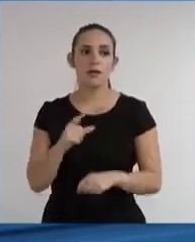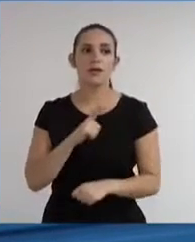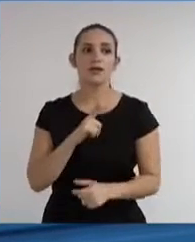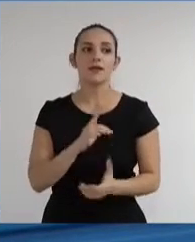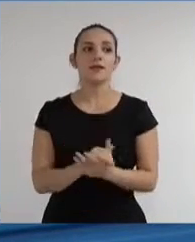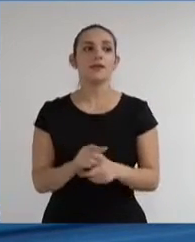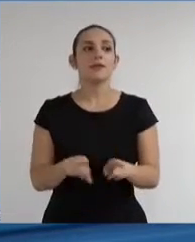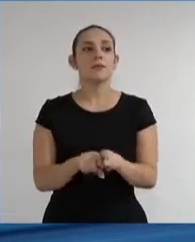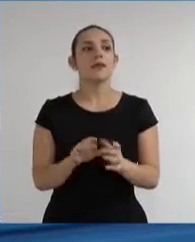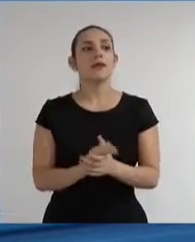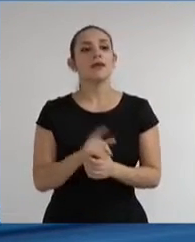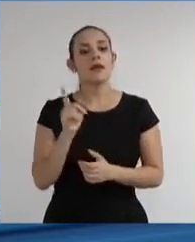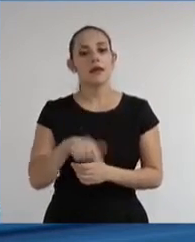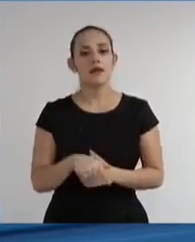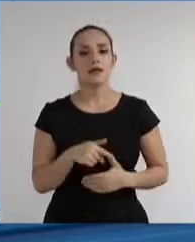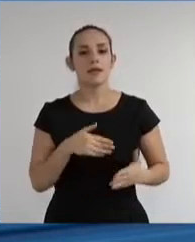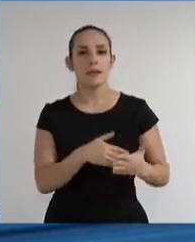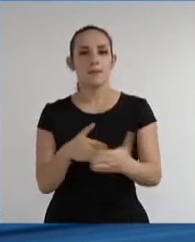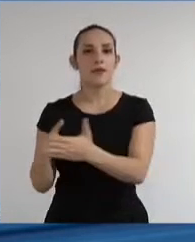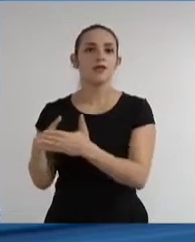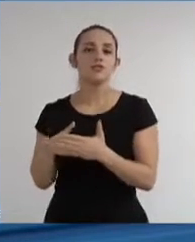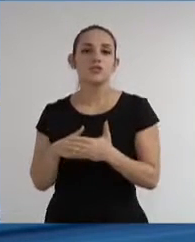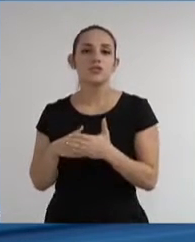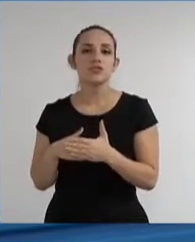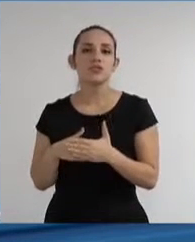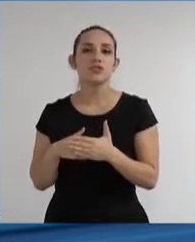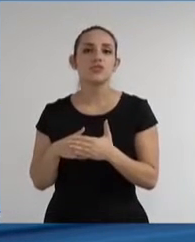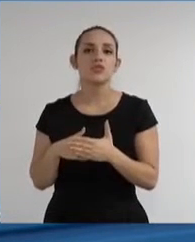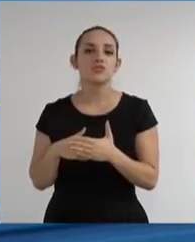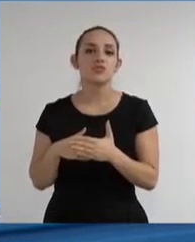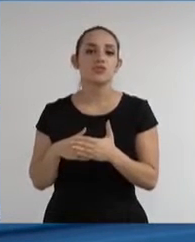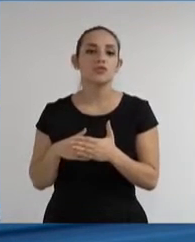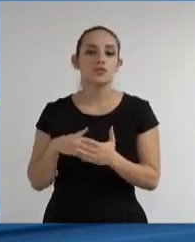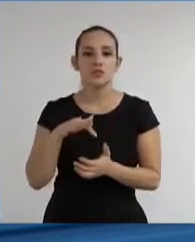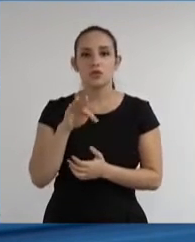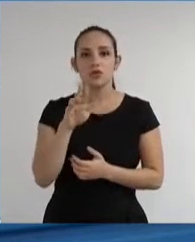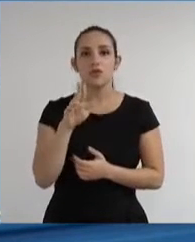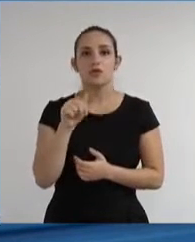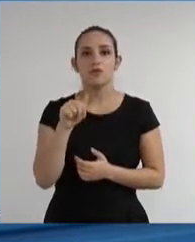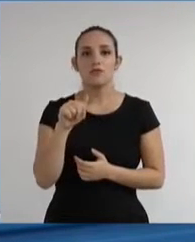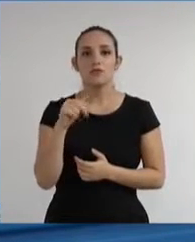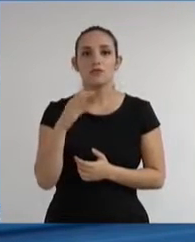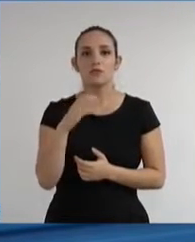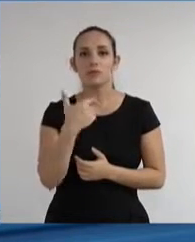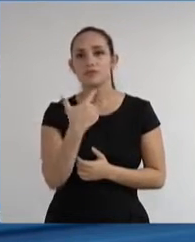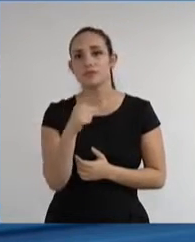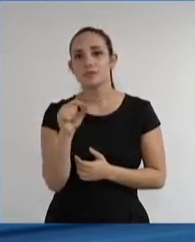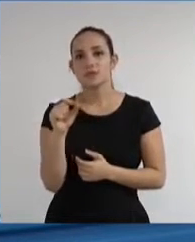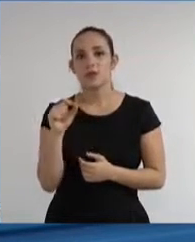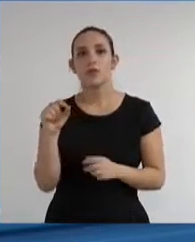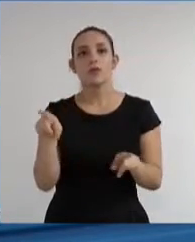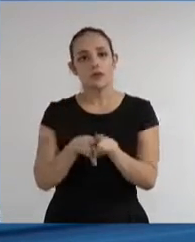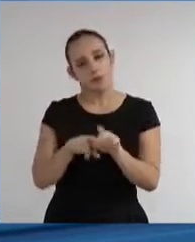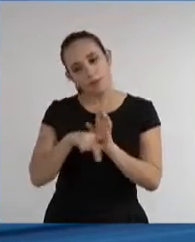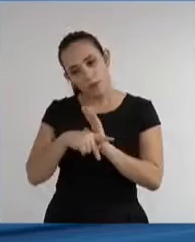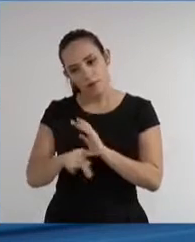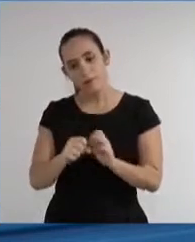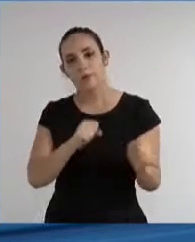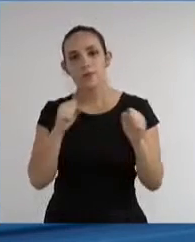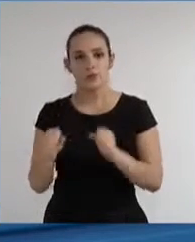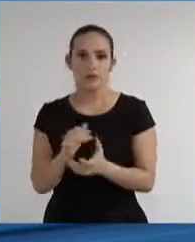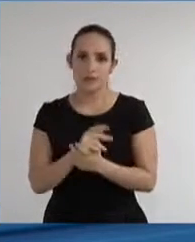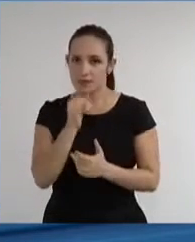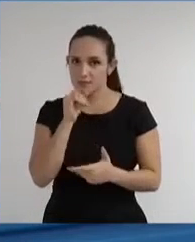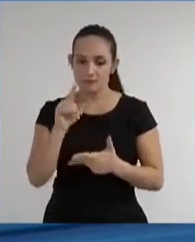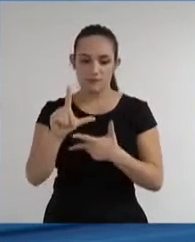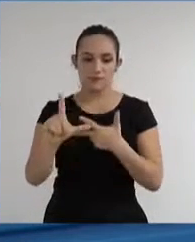chamada limite, função e poder, de cada poder instituído, do